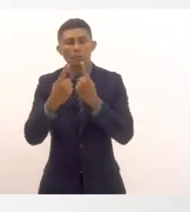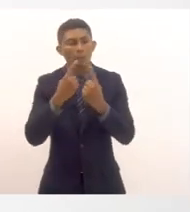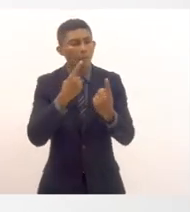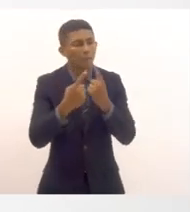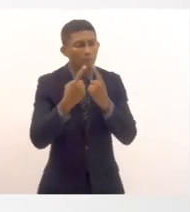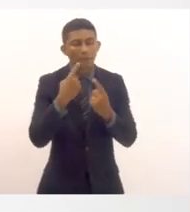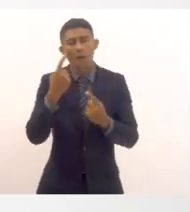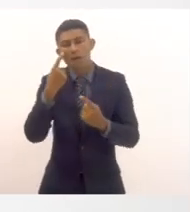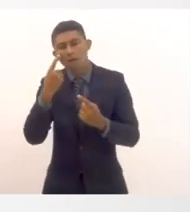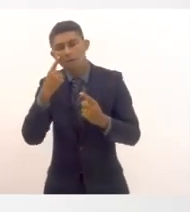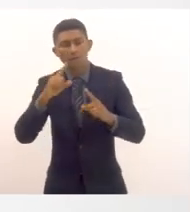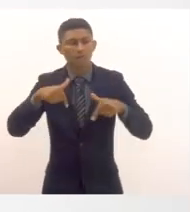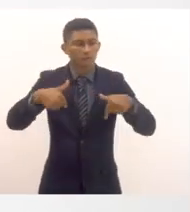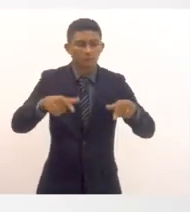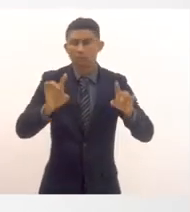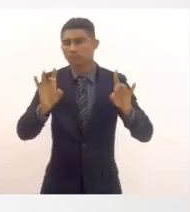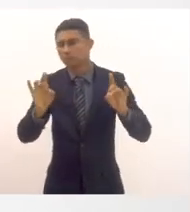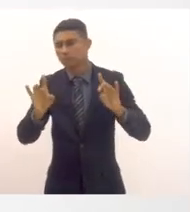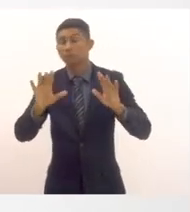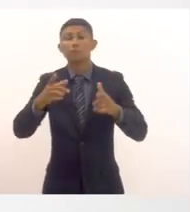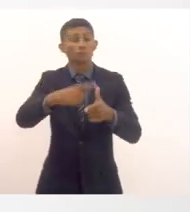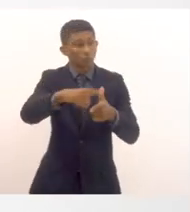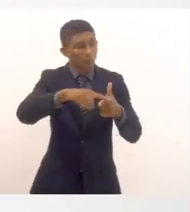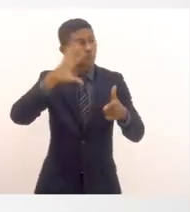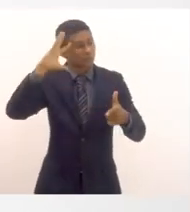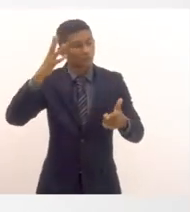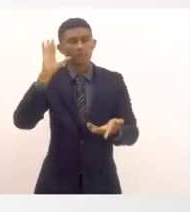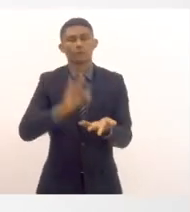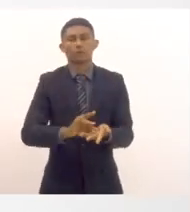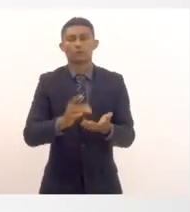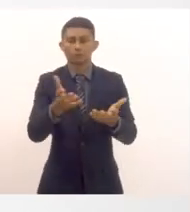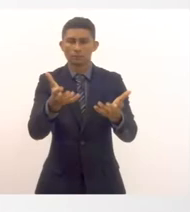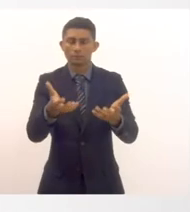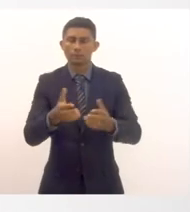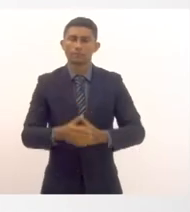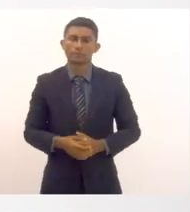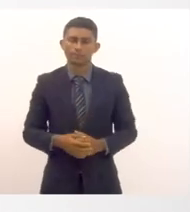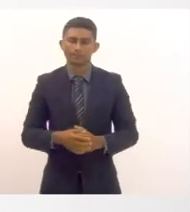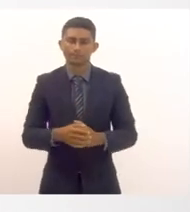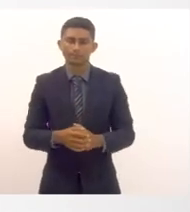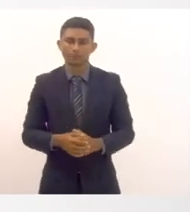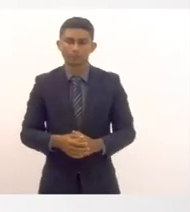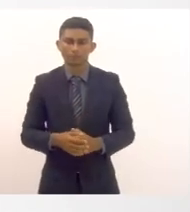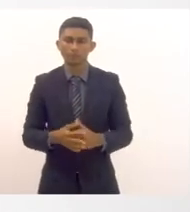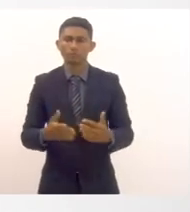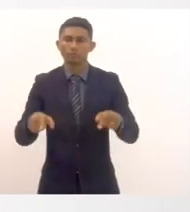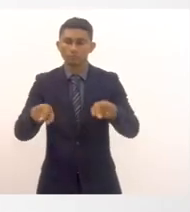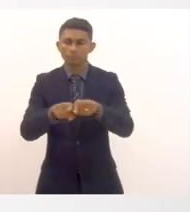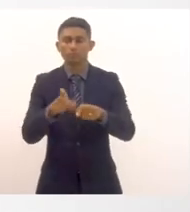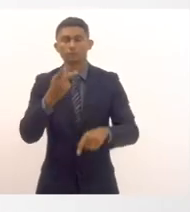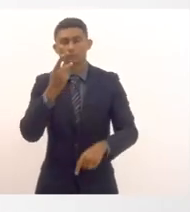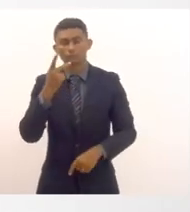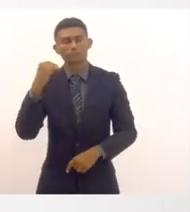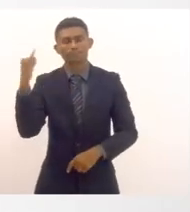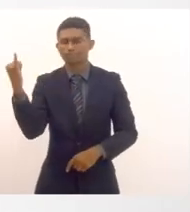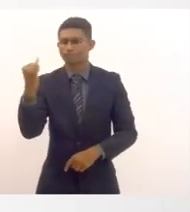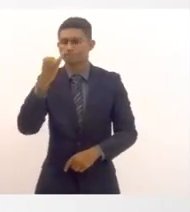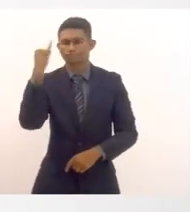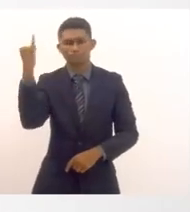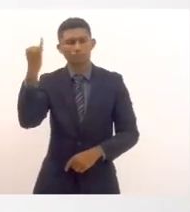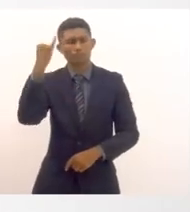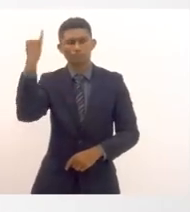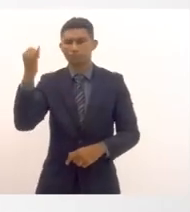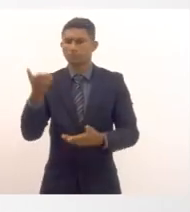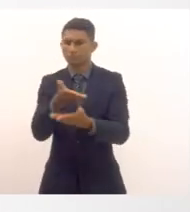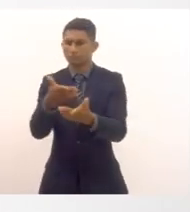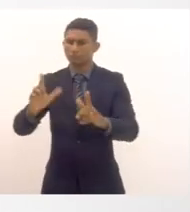especiais mais sem uma solução continuava e quanto a isso então eu reforça a importância dessa ação integrada com a